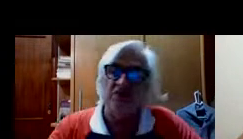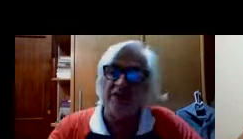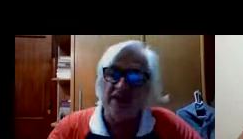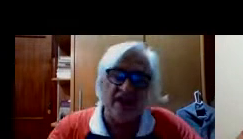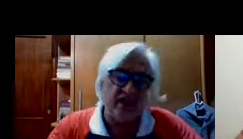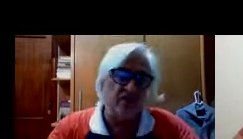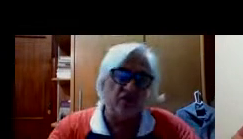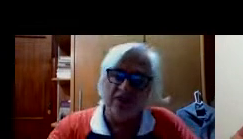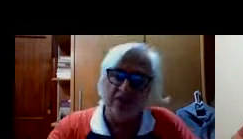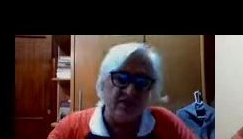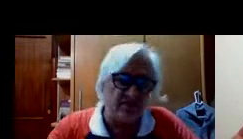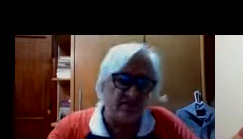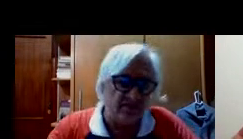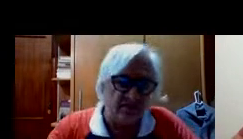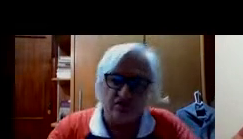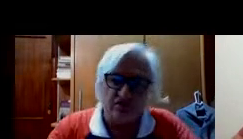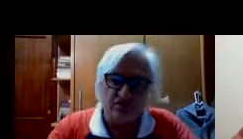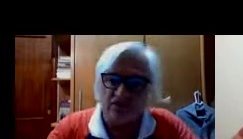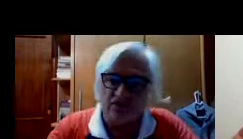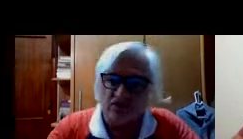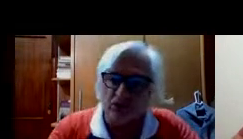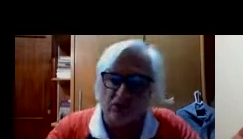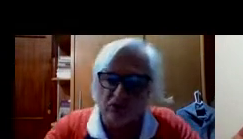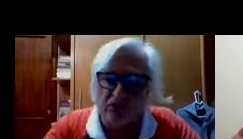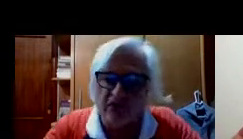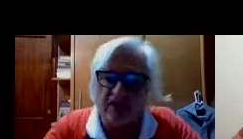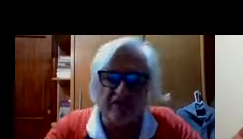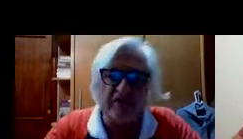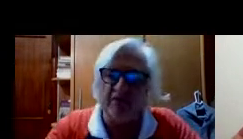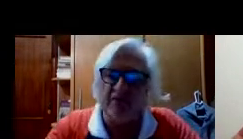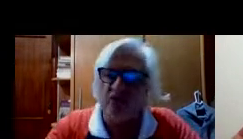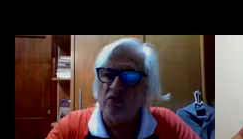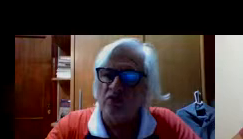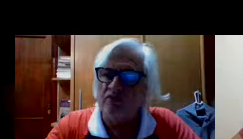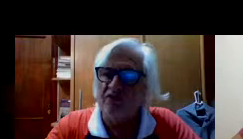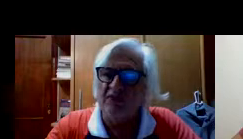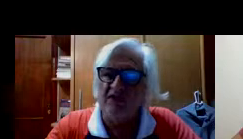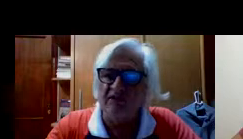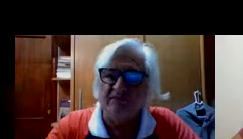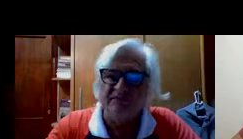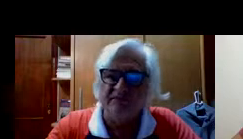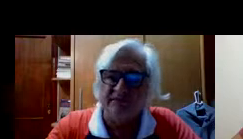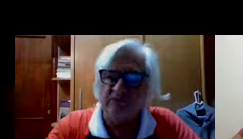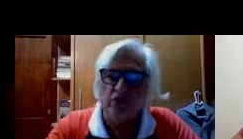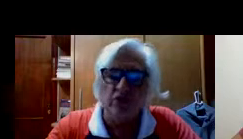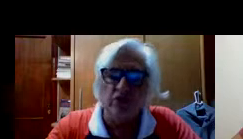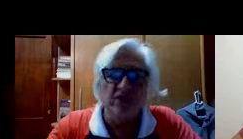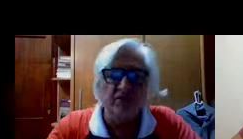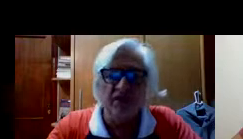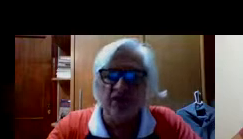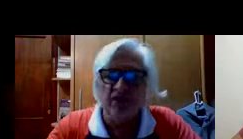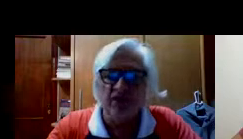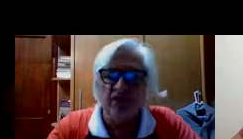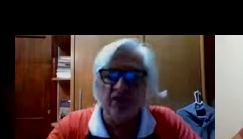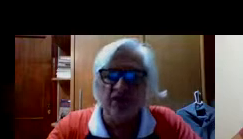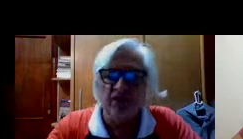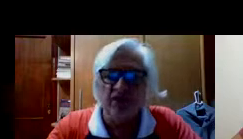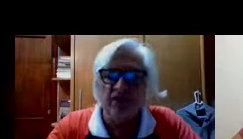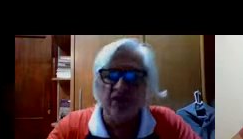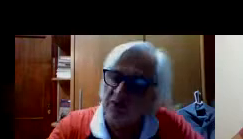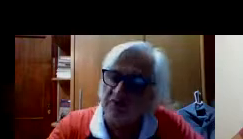Existem materiais que são magnéticos, mas todo mundo já na vida já brincou com um ímã, né? Um ímã é